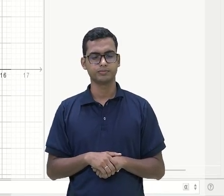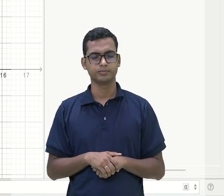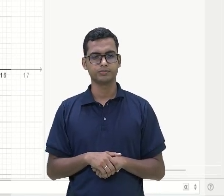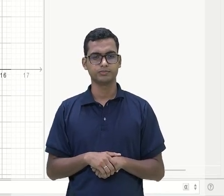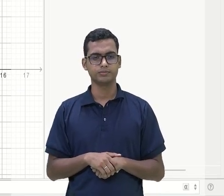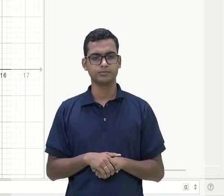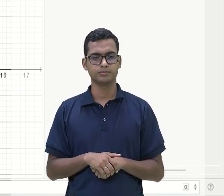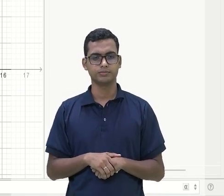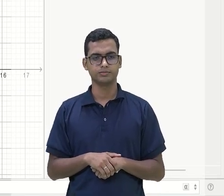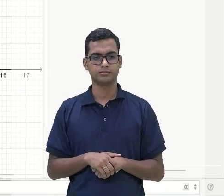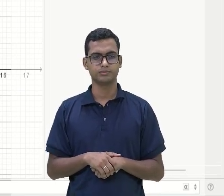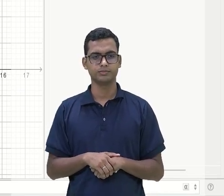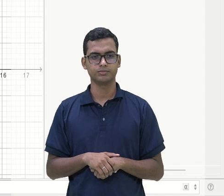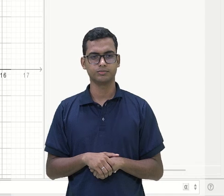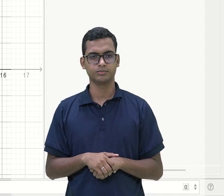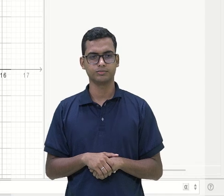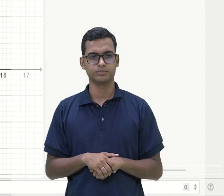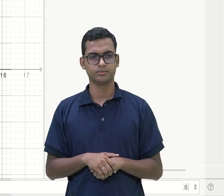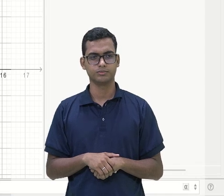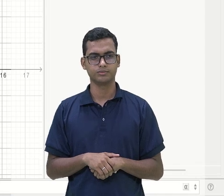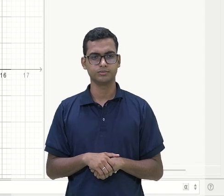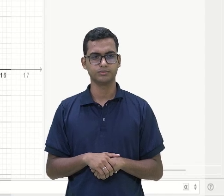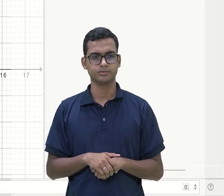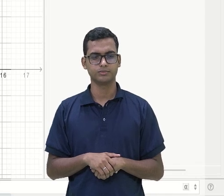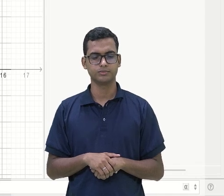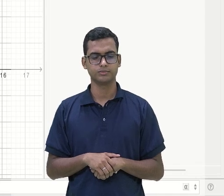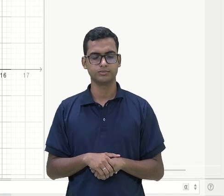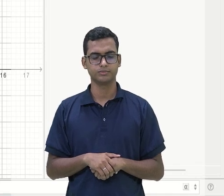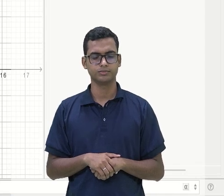Vamos ver se agora vai. Não, não ficou.